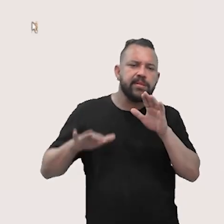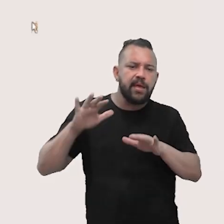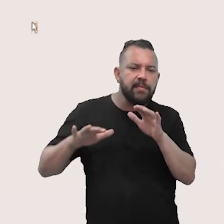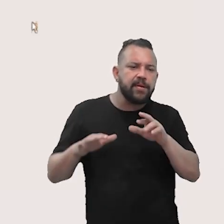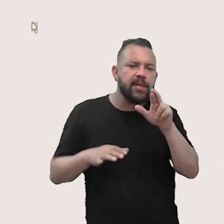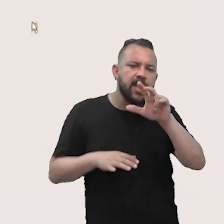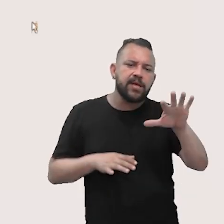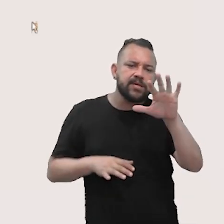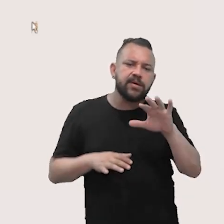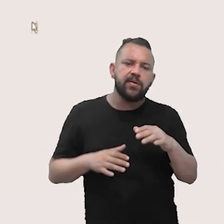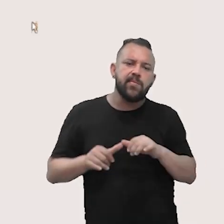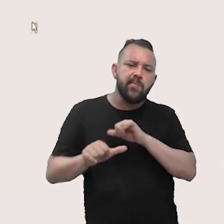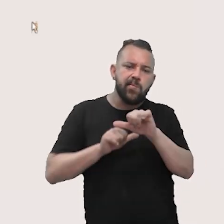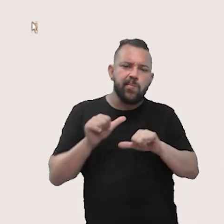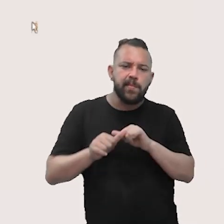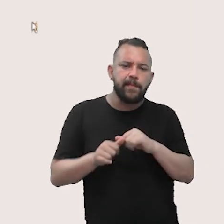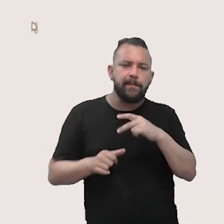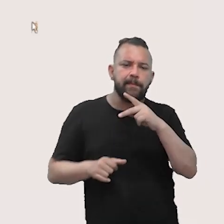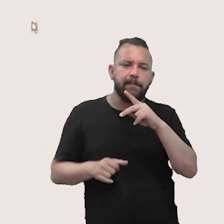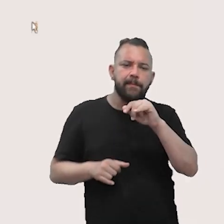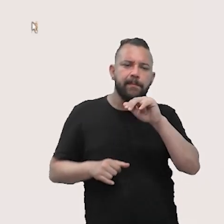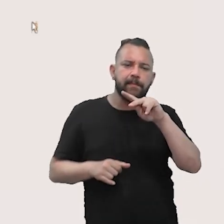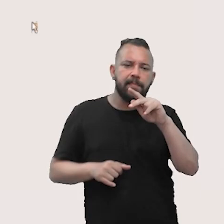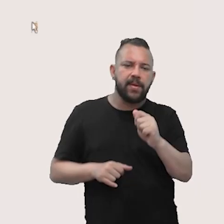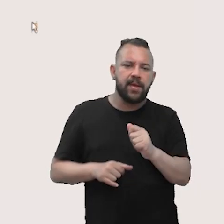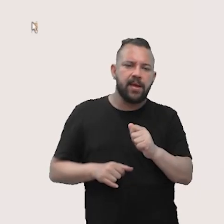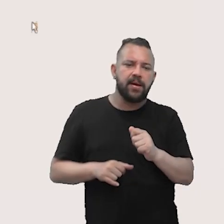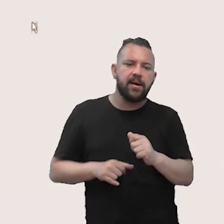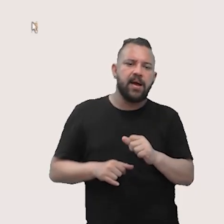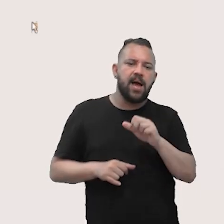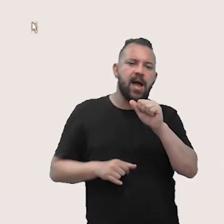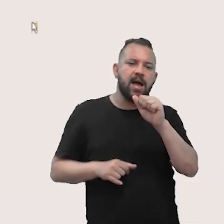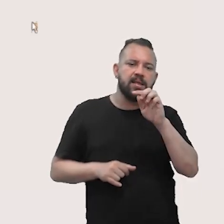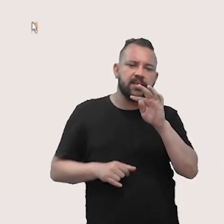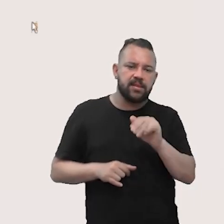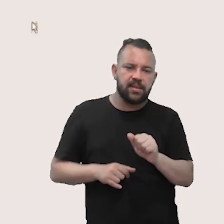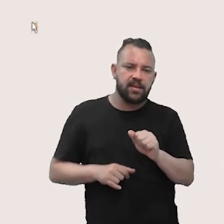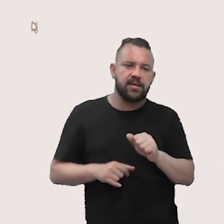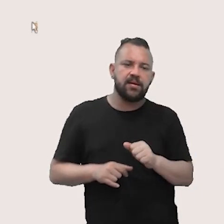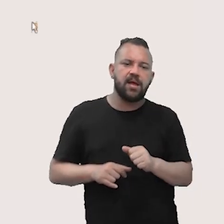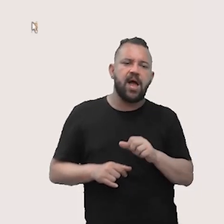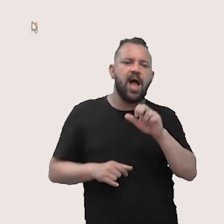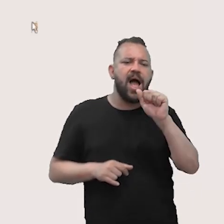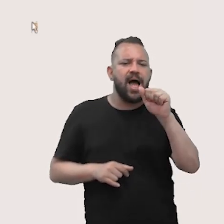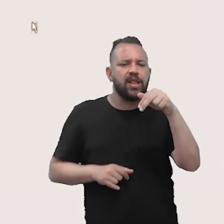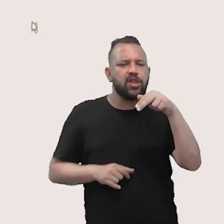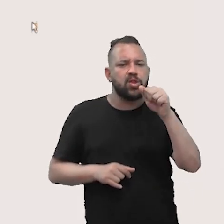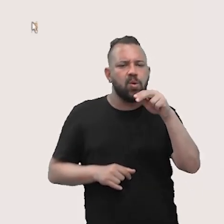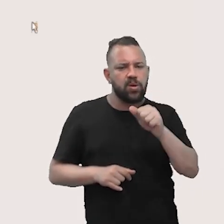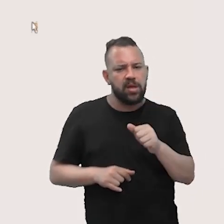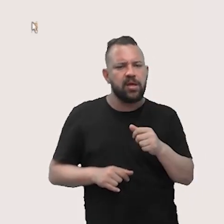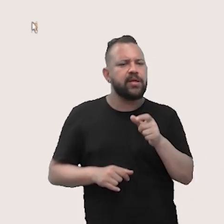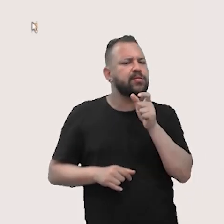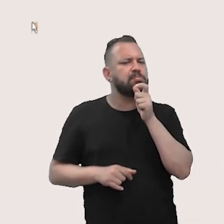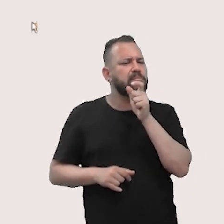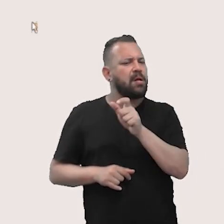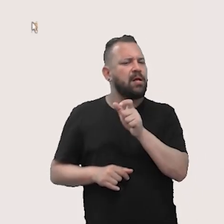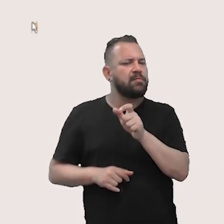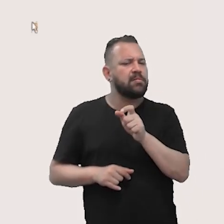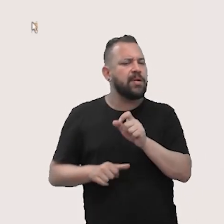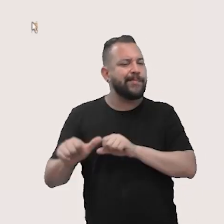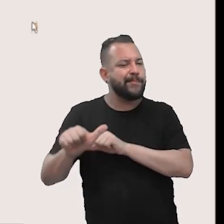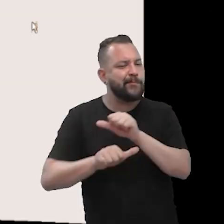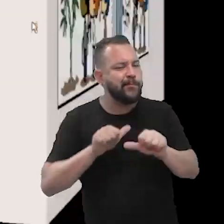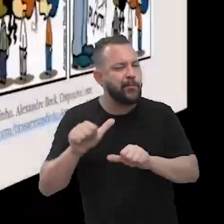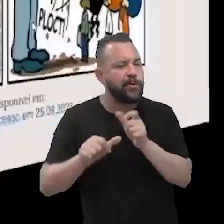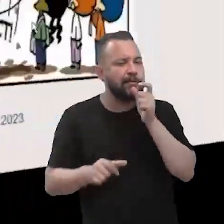você esteja. Pinha, fruta do conde, não é? Anona, então são palavras que elas vão